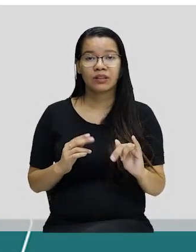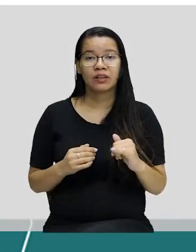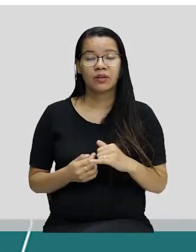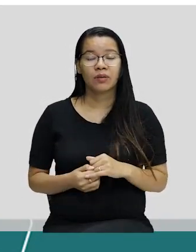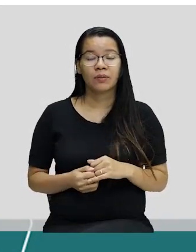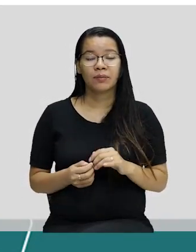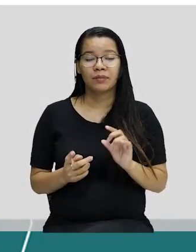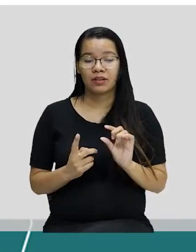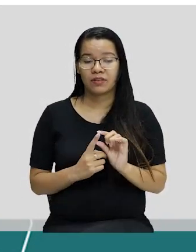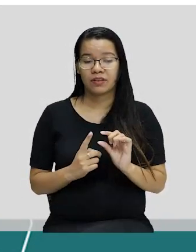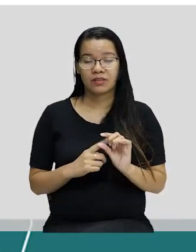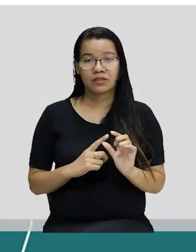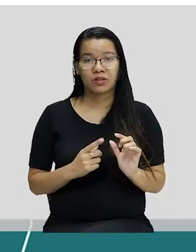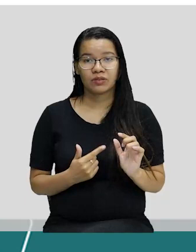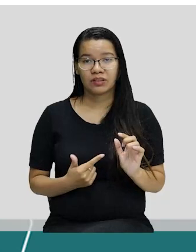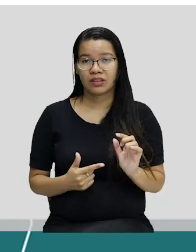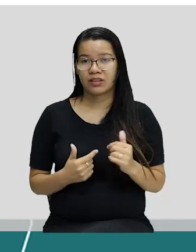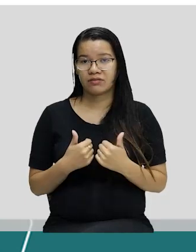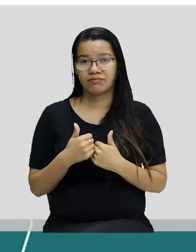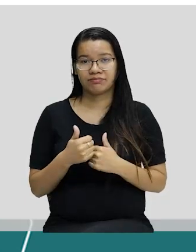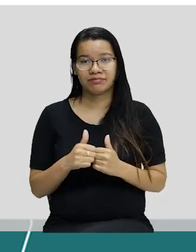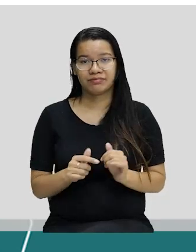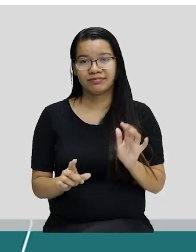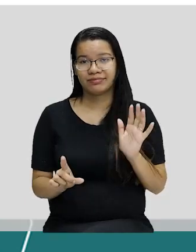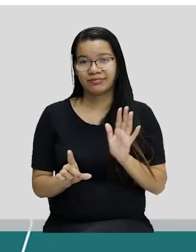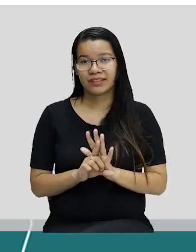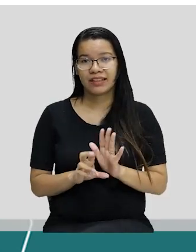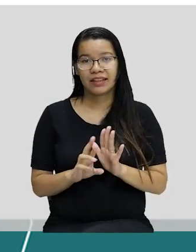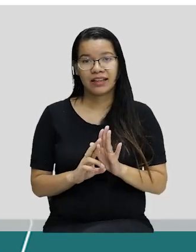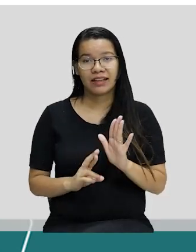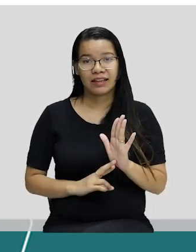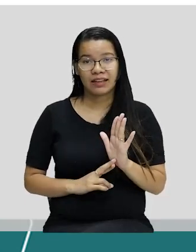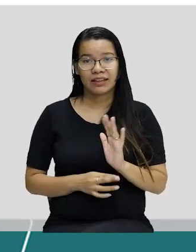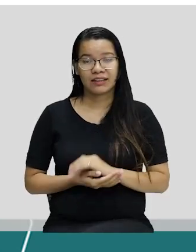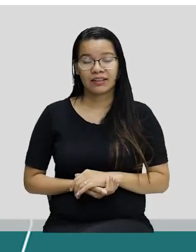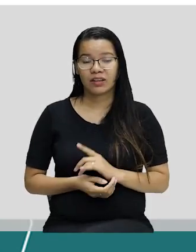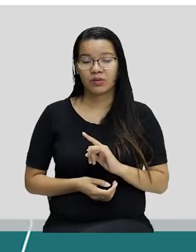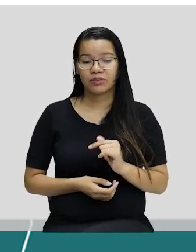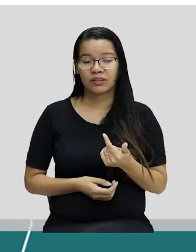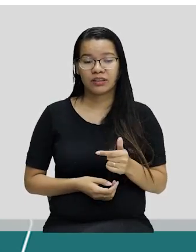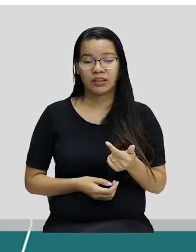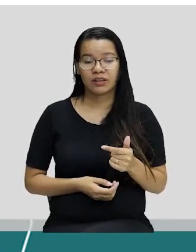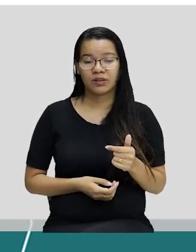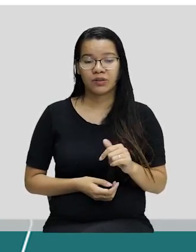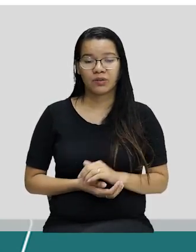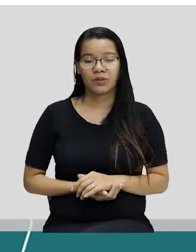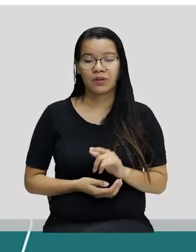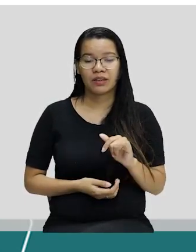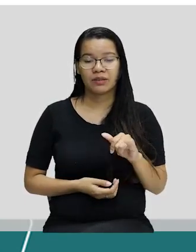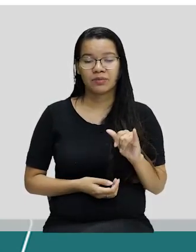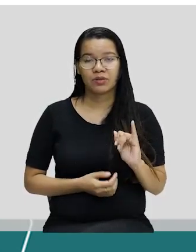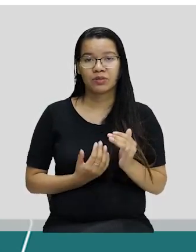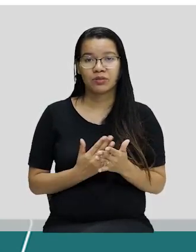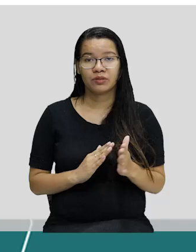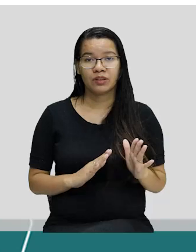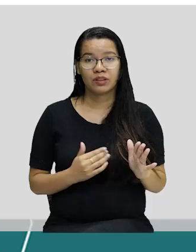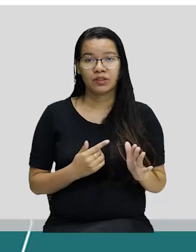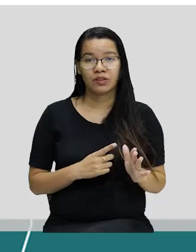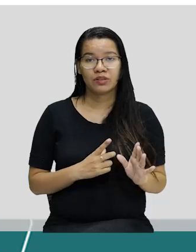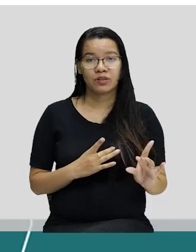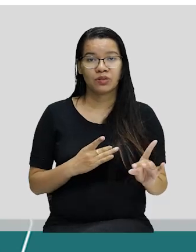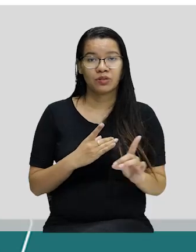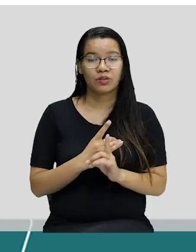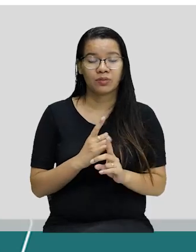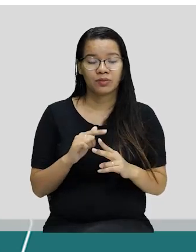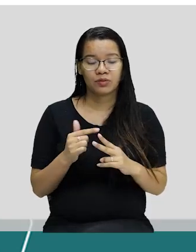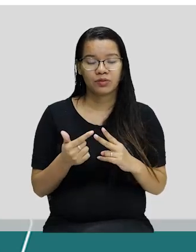seguir essa regrinha, que não vão ter o LY no final. E, nesse caso, a gente vai encontrar duas situações. O exemplo